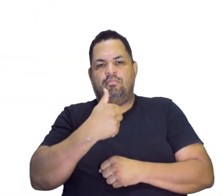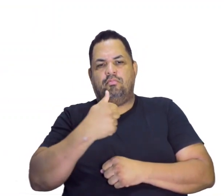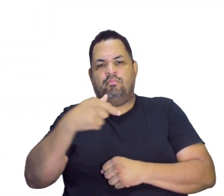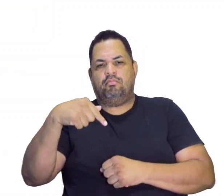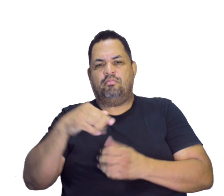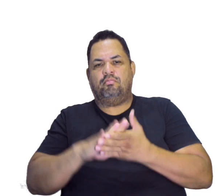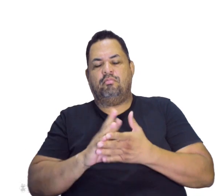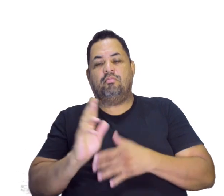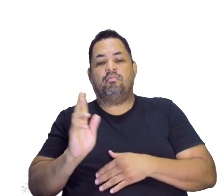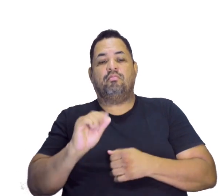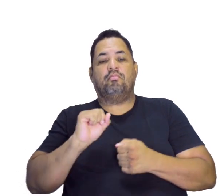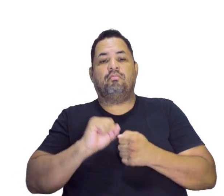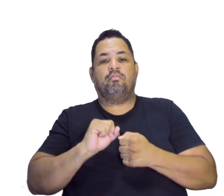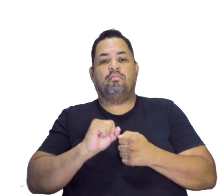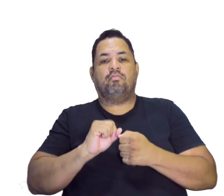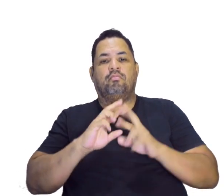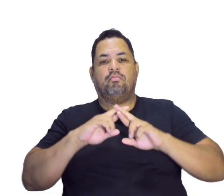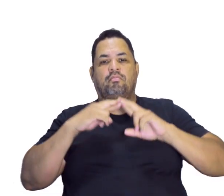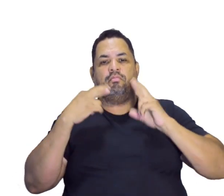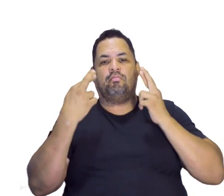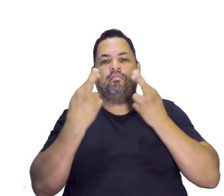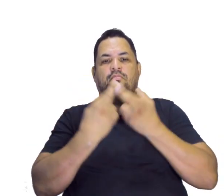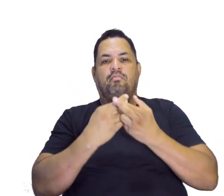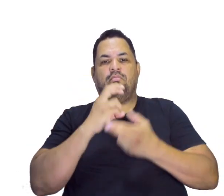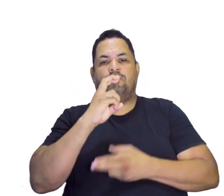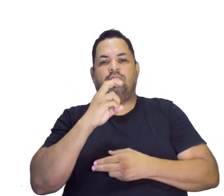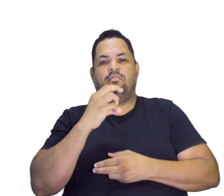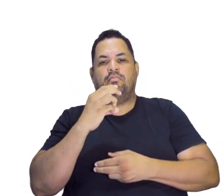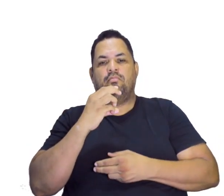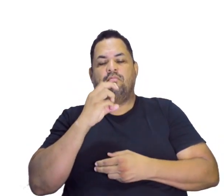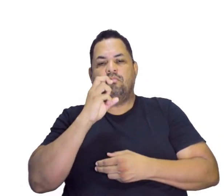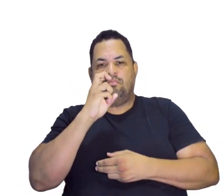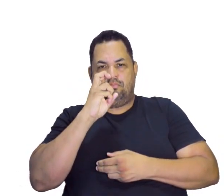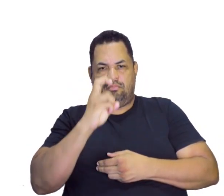quem foi que fez isso, hein? Reuniu 53 de suas